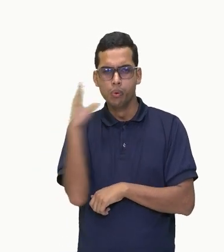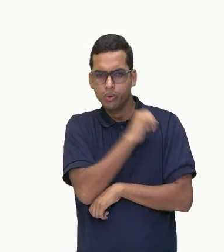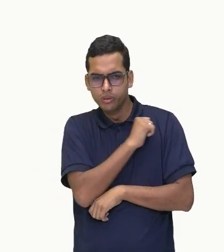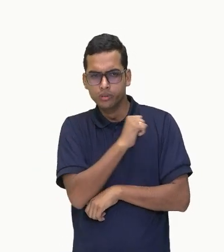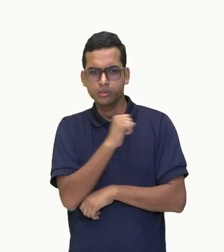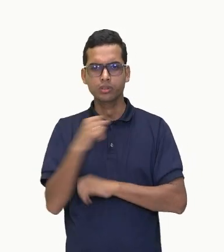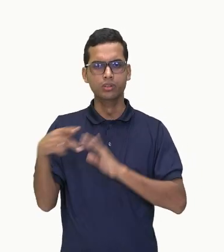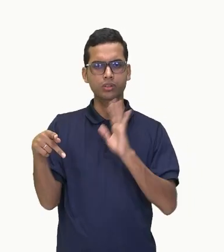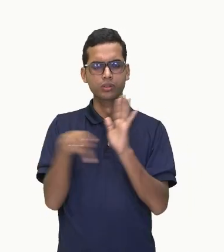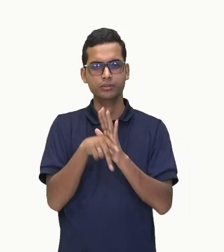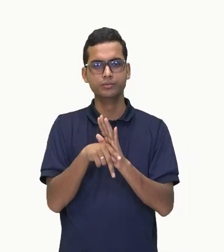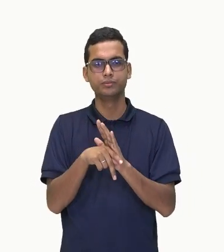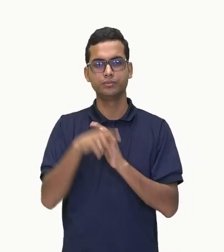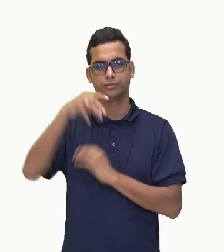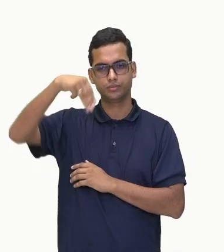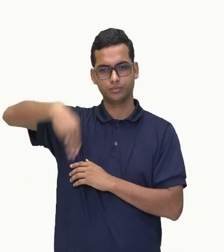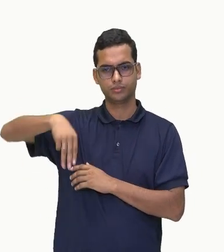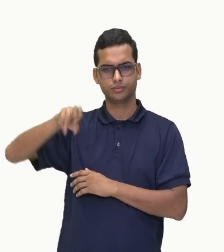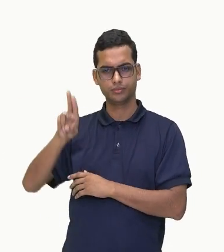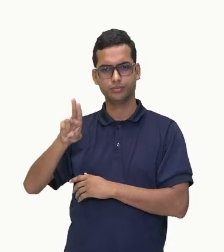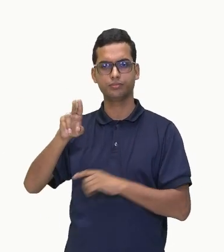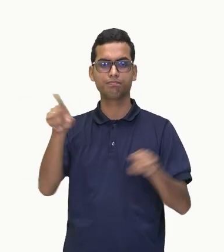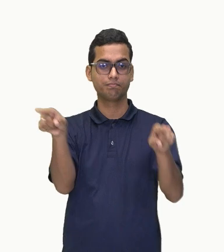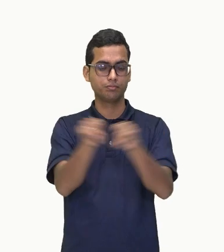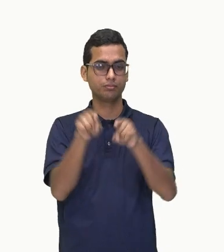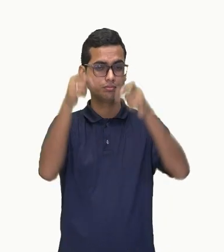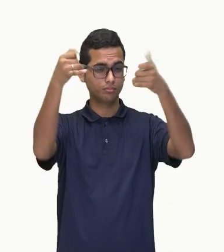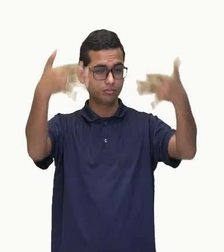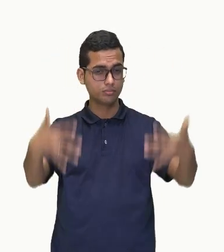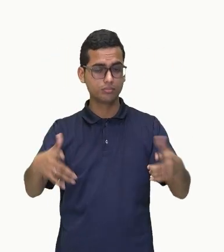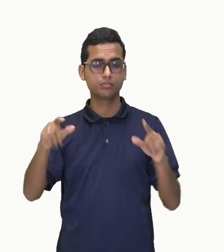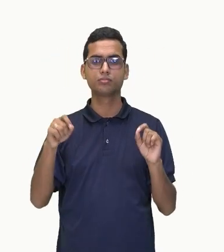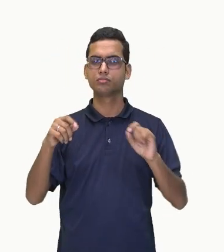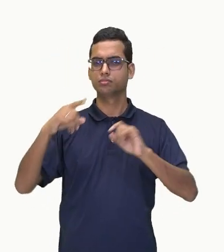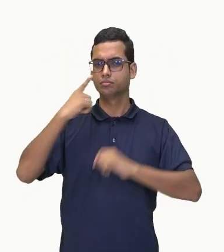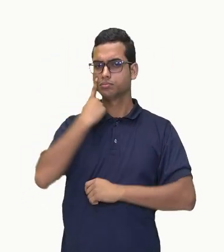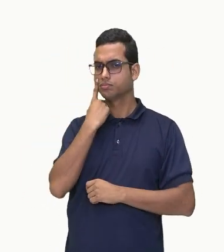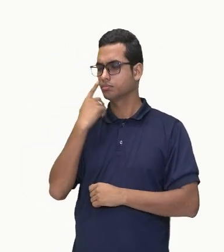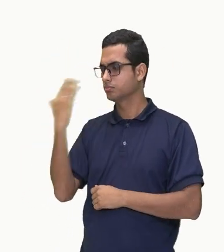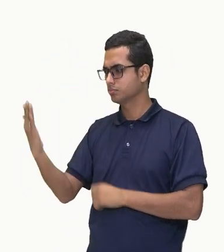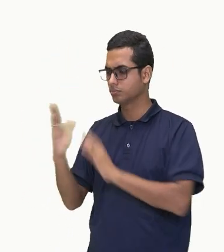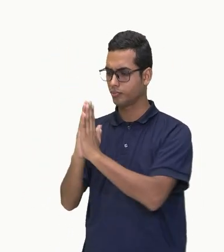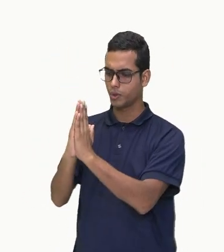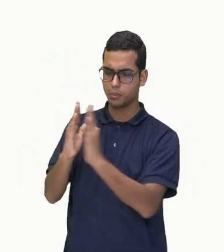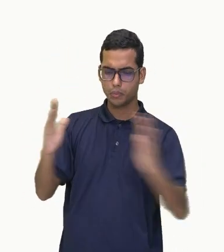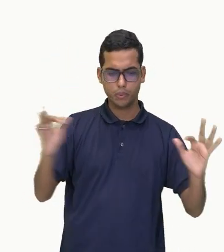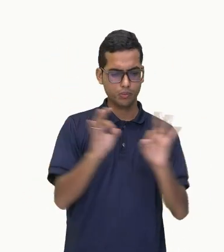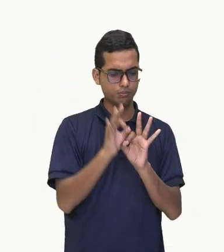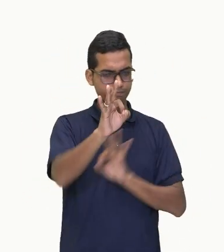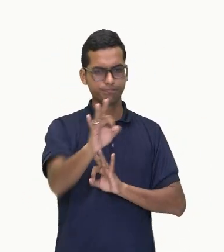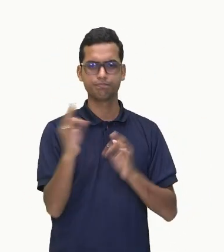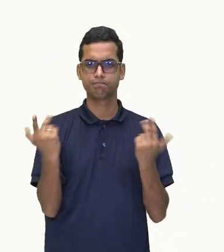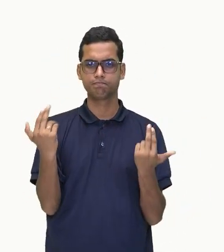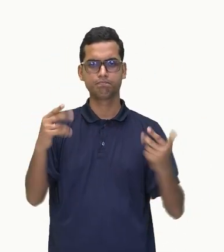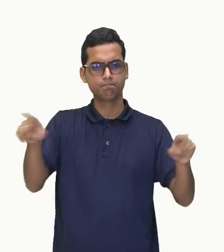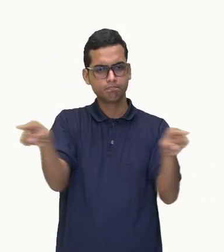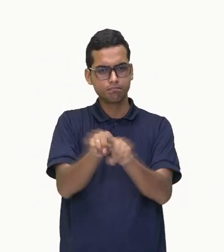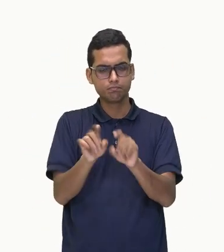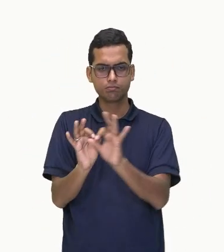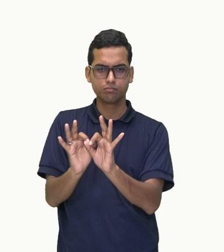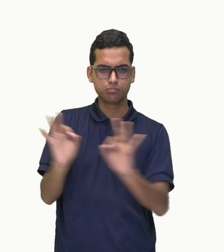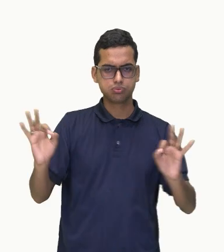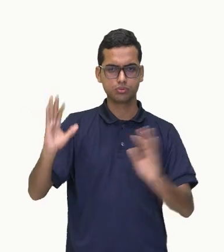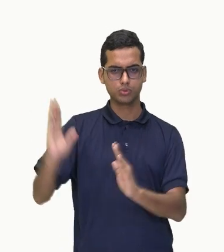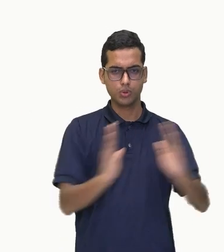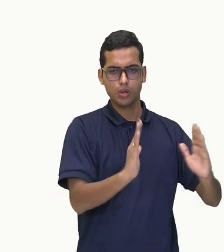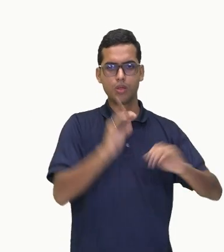MU. Isso significa dizer que o objeto móvel percorre distâncias iguais para